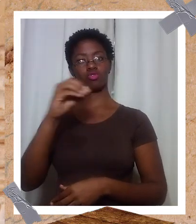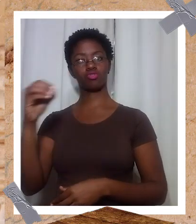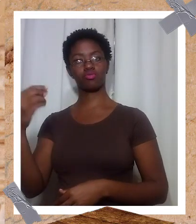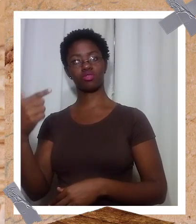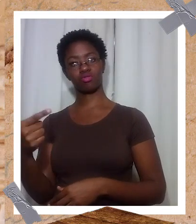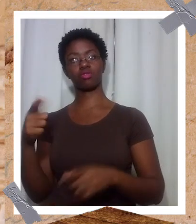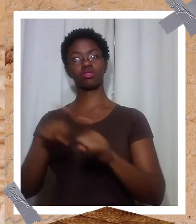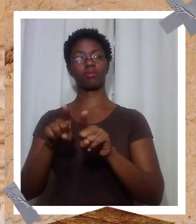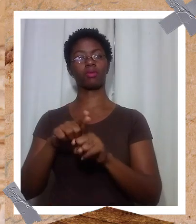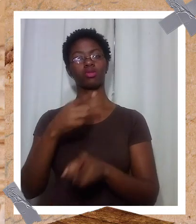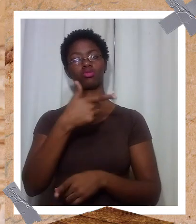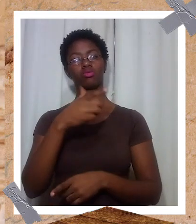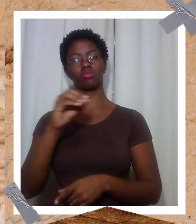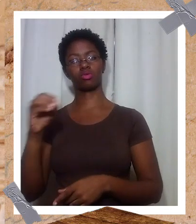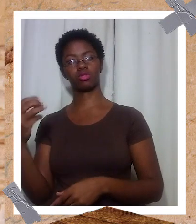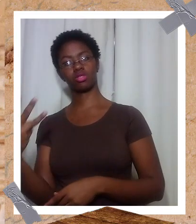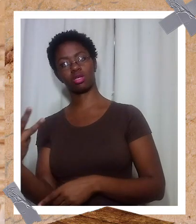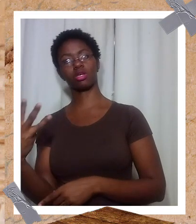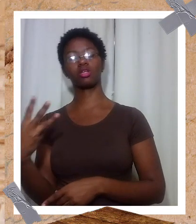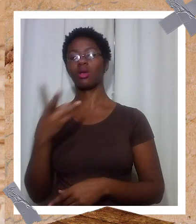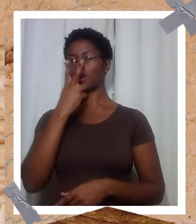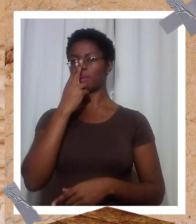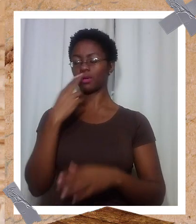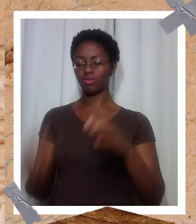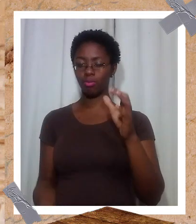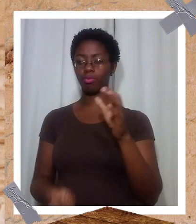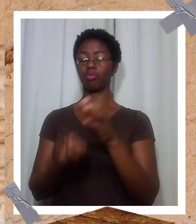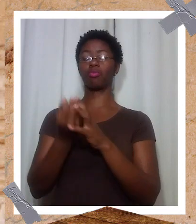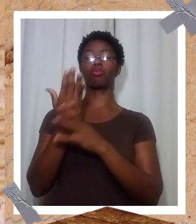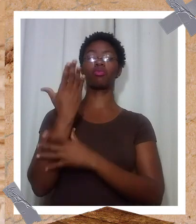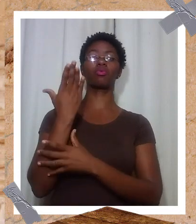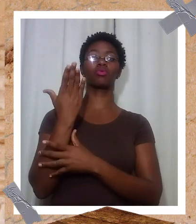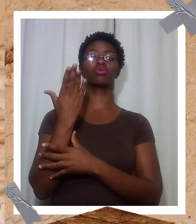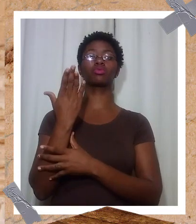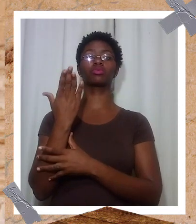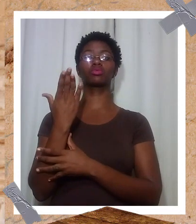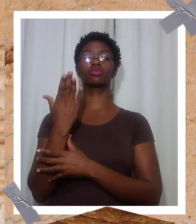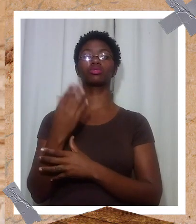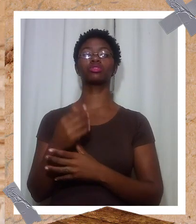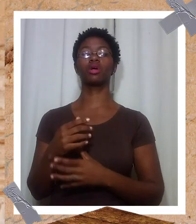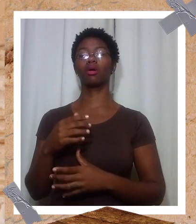emerge uma geração de fenomenais